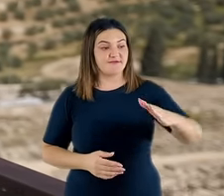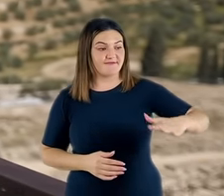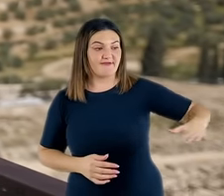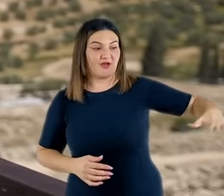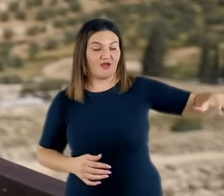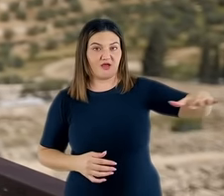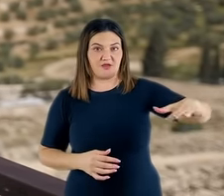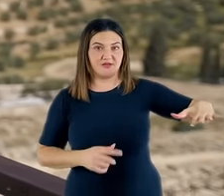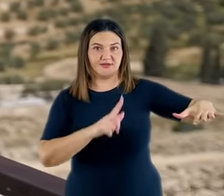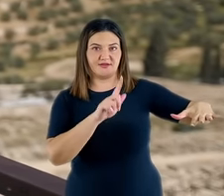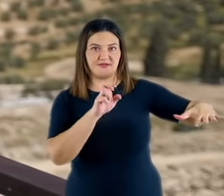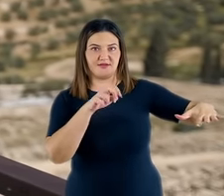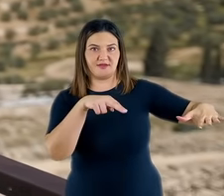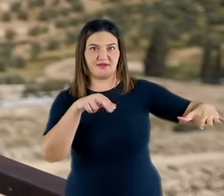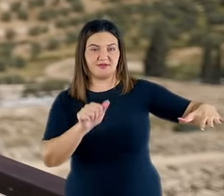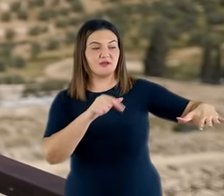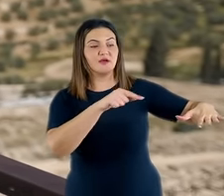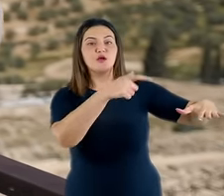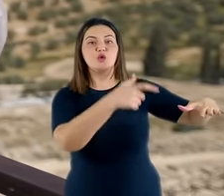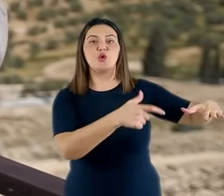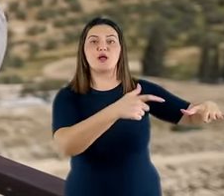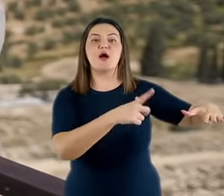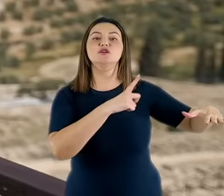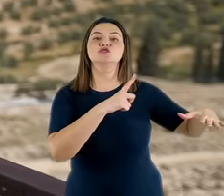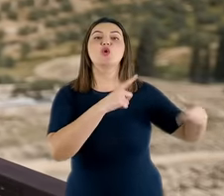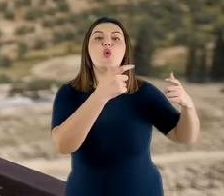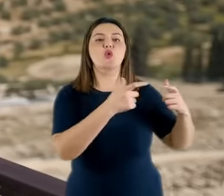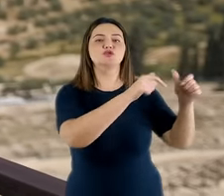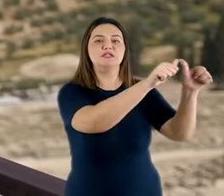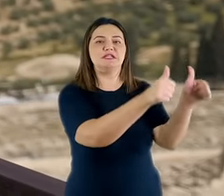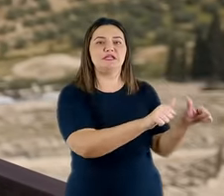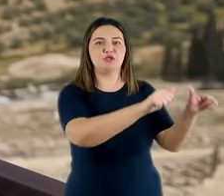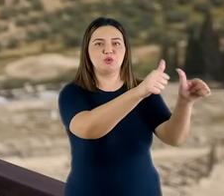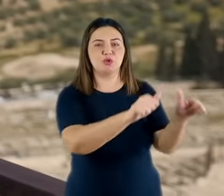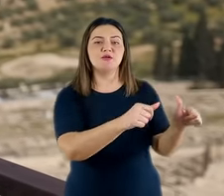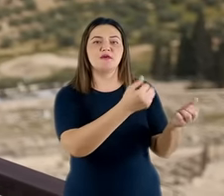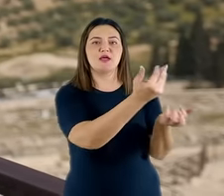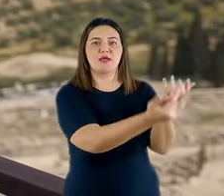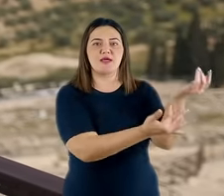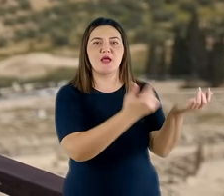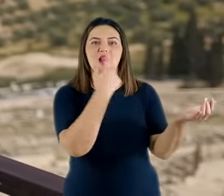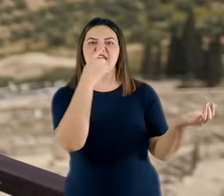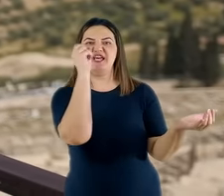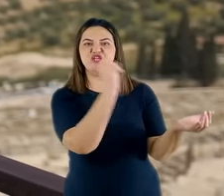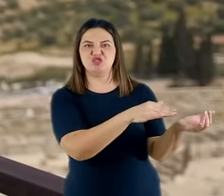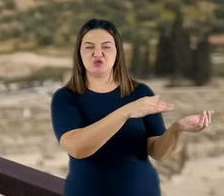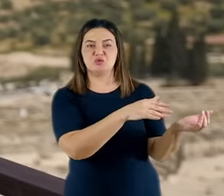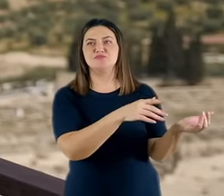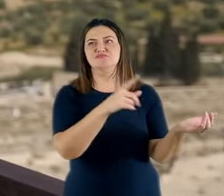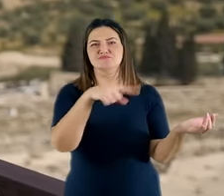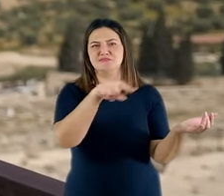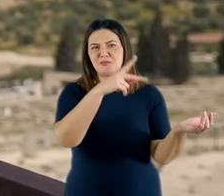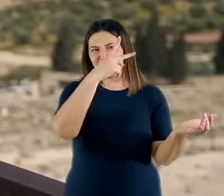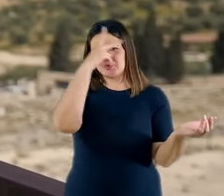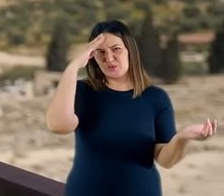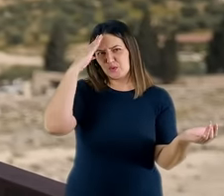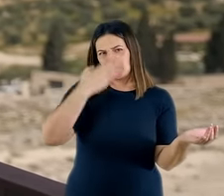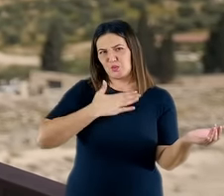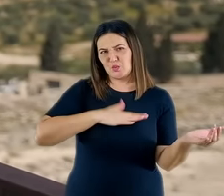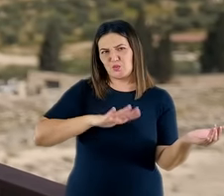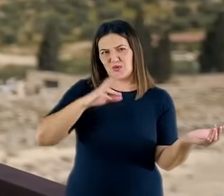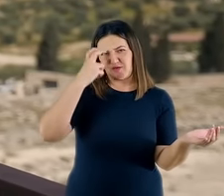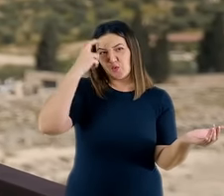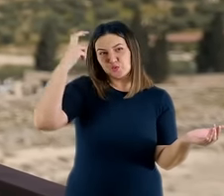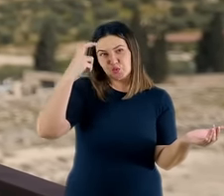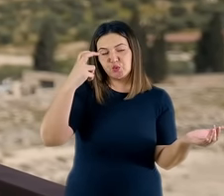do Rinnom, ou Vale do Geena, era o local onde eles queimavam o lixo da cidade. Era uma região meio amaldiçoada,